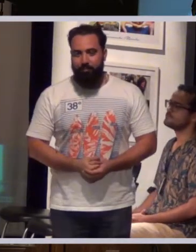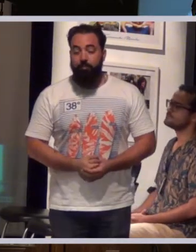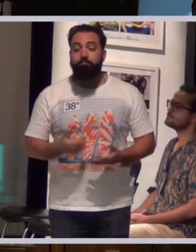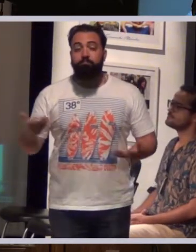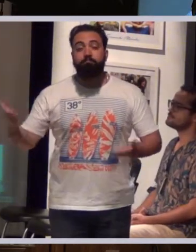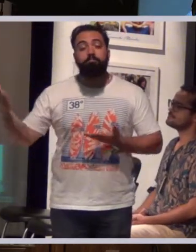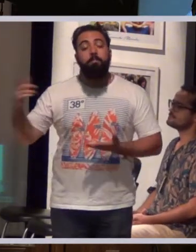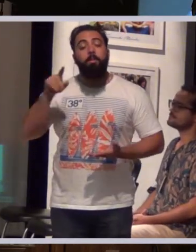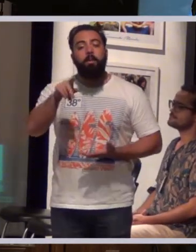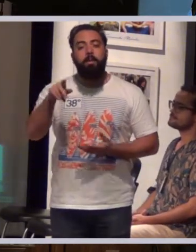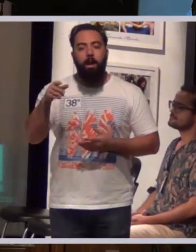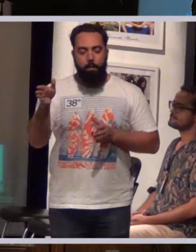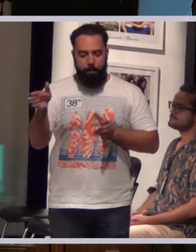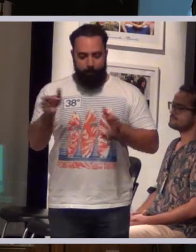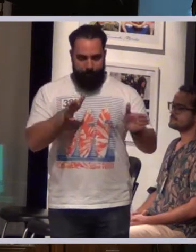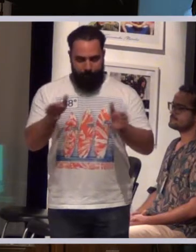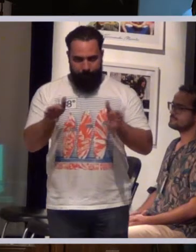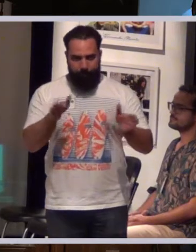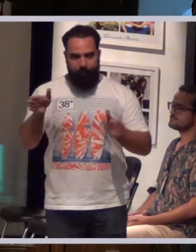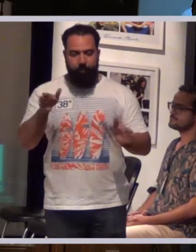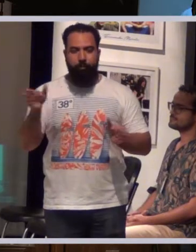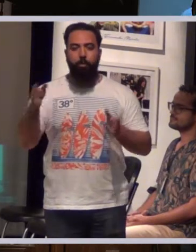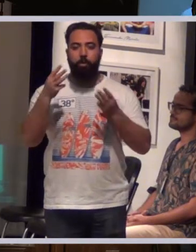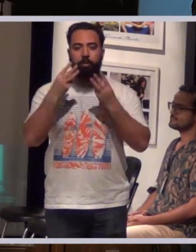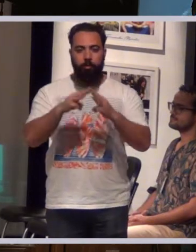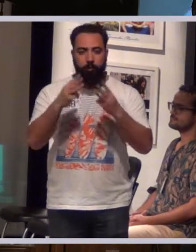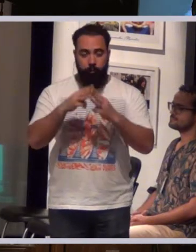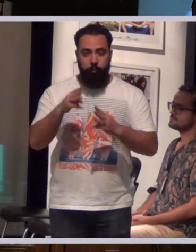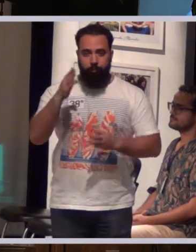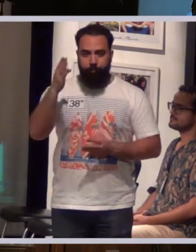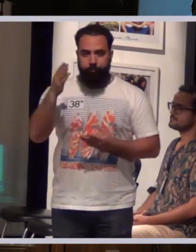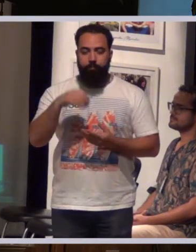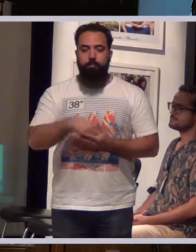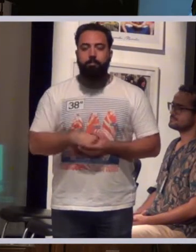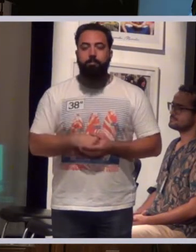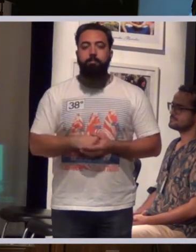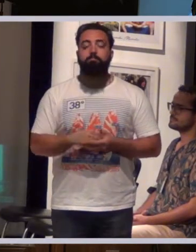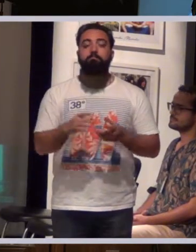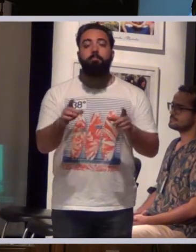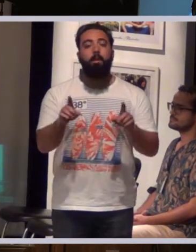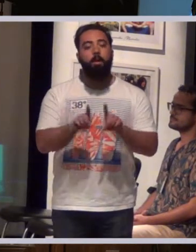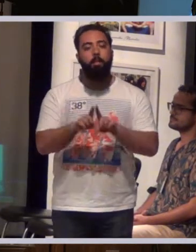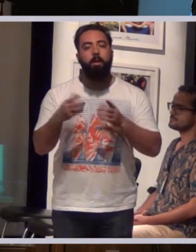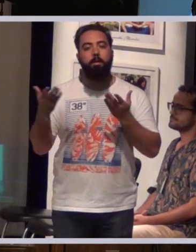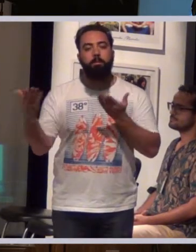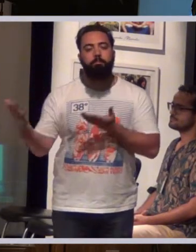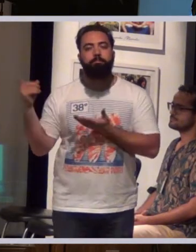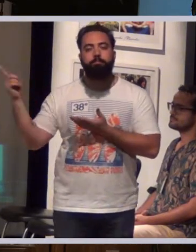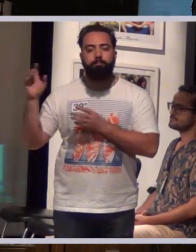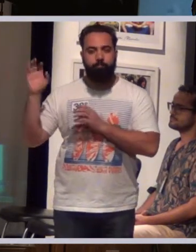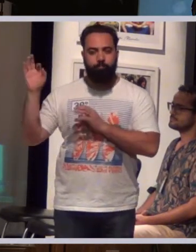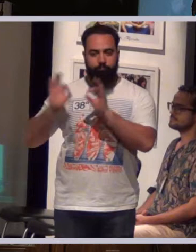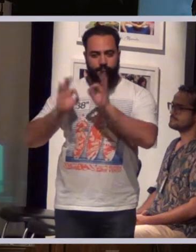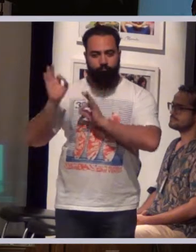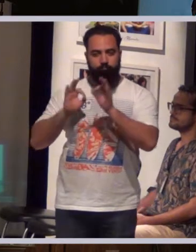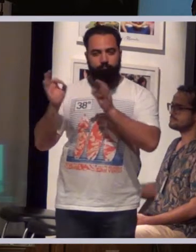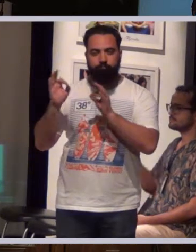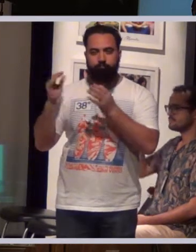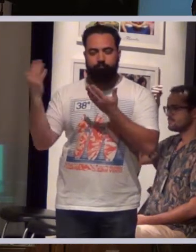Eu trabalho como mediadora no CEF1, e esse trabalho vem desse